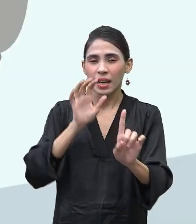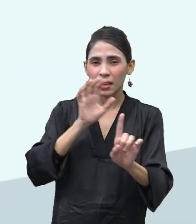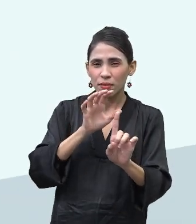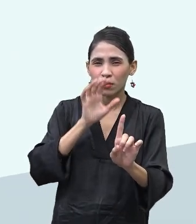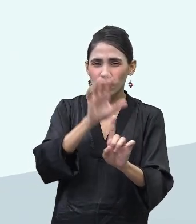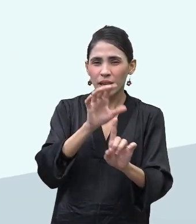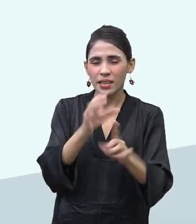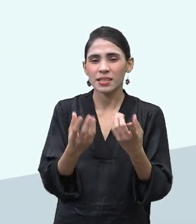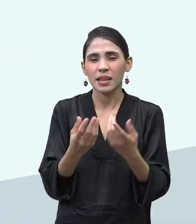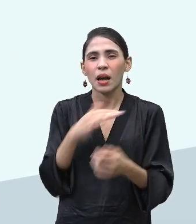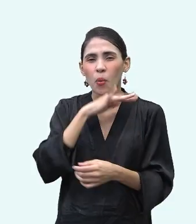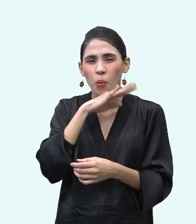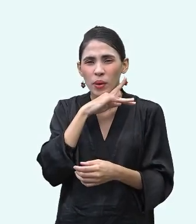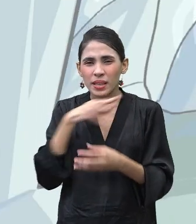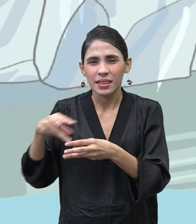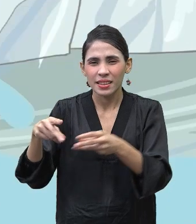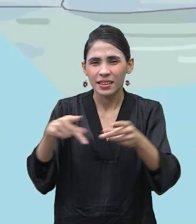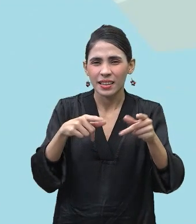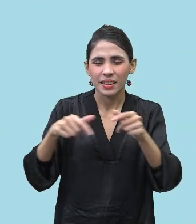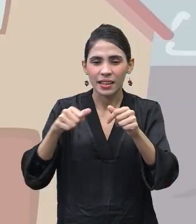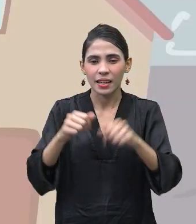terra